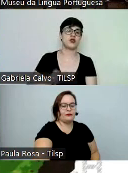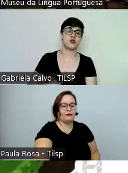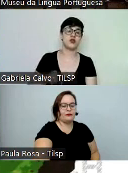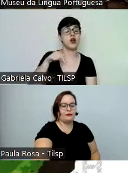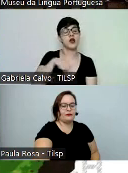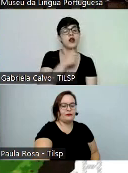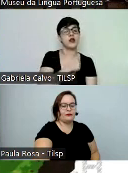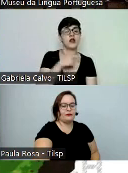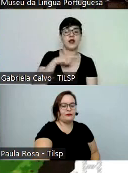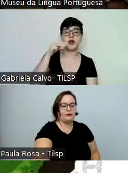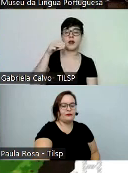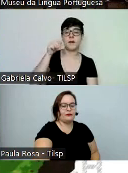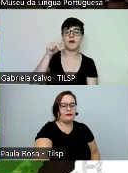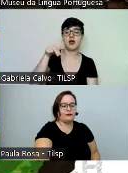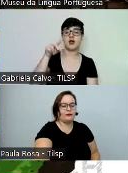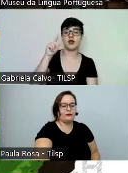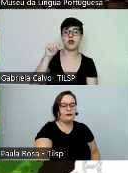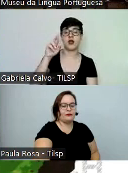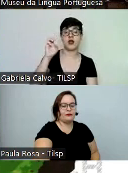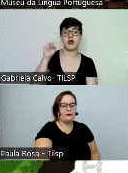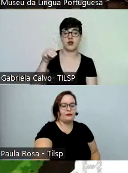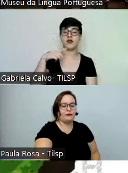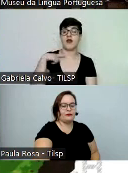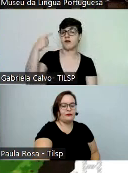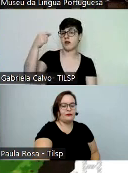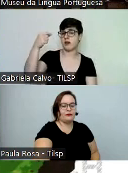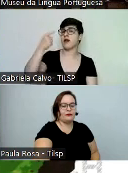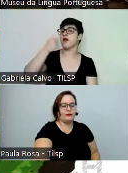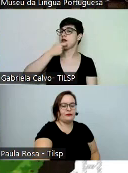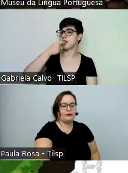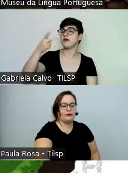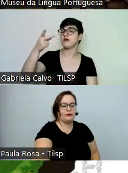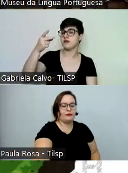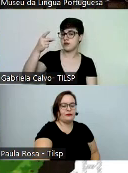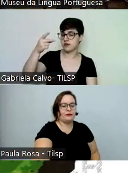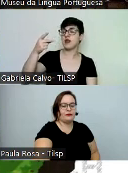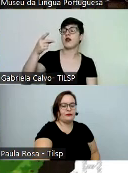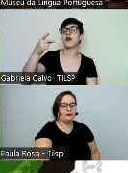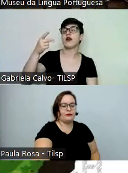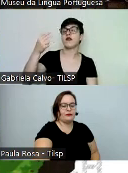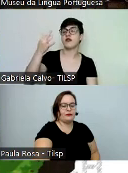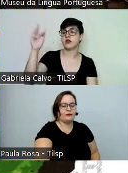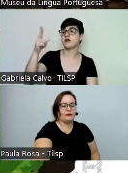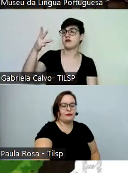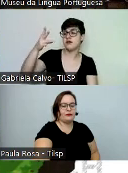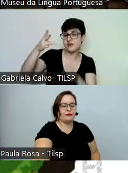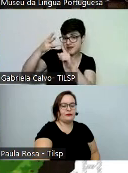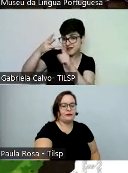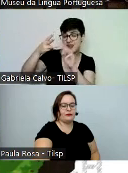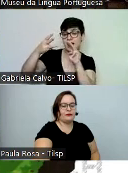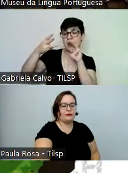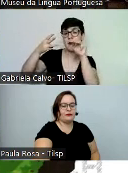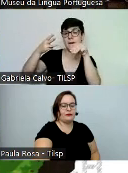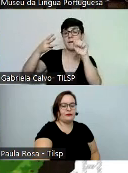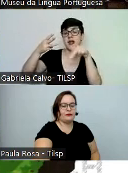a maior língua a língua mais falada depois do francês e do inglês e o cantor nesse vem logo em seguida então a gente achou importante